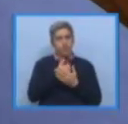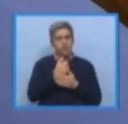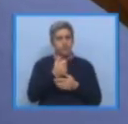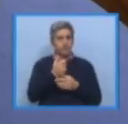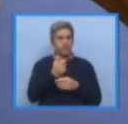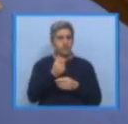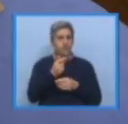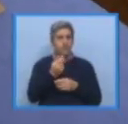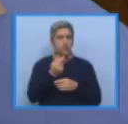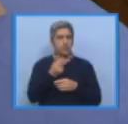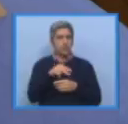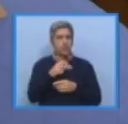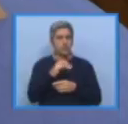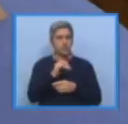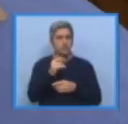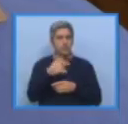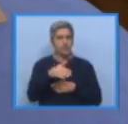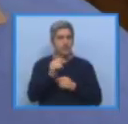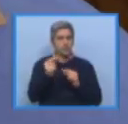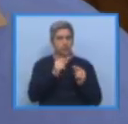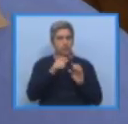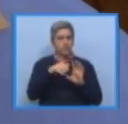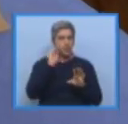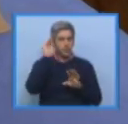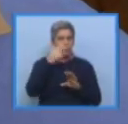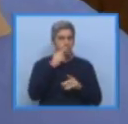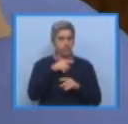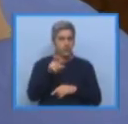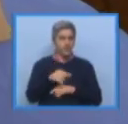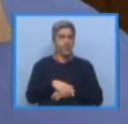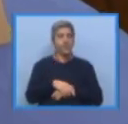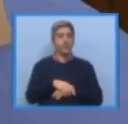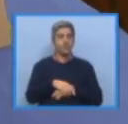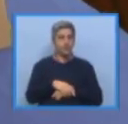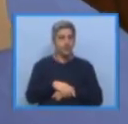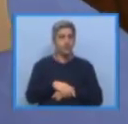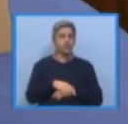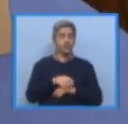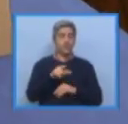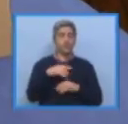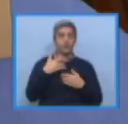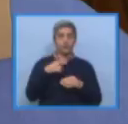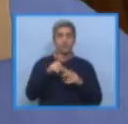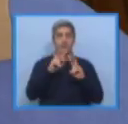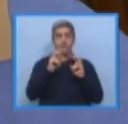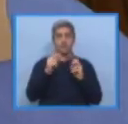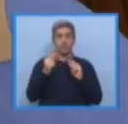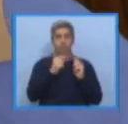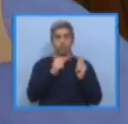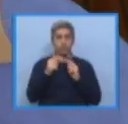o caso da eutanásia, que em breve será discutido na Assembleia da República. E essa é uma dimensão, uma